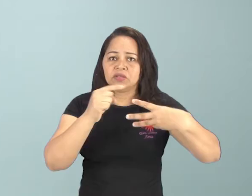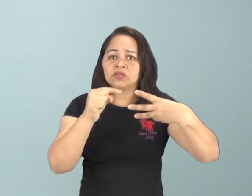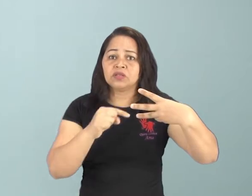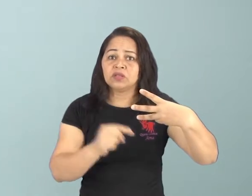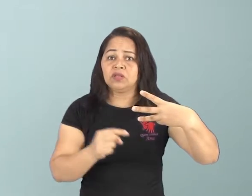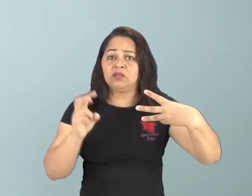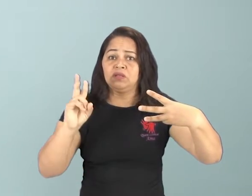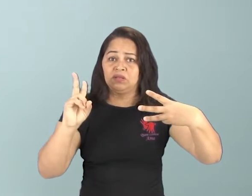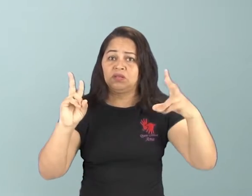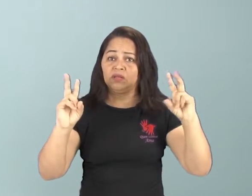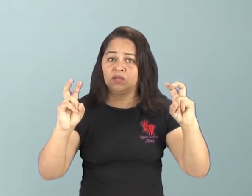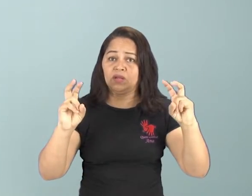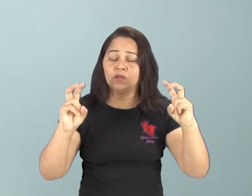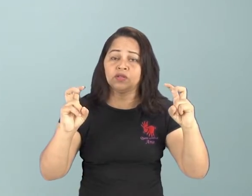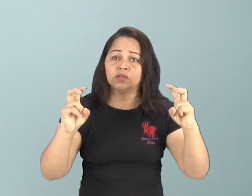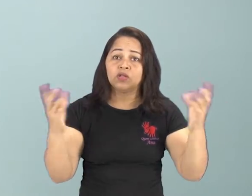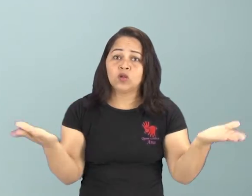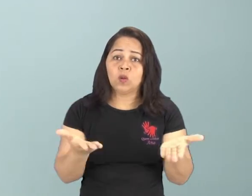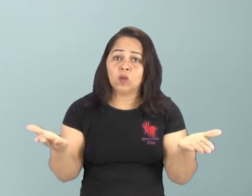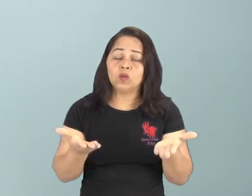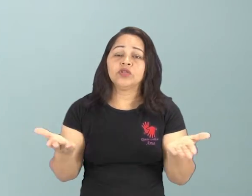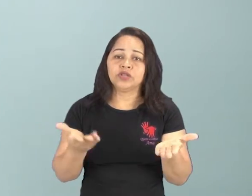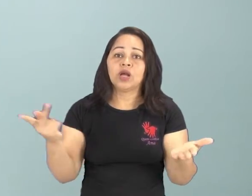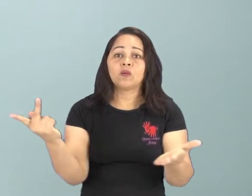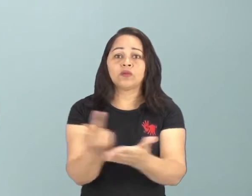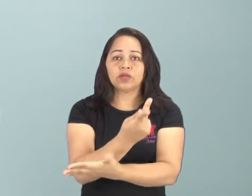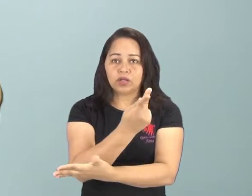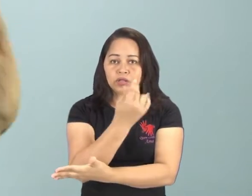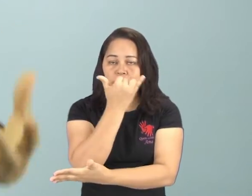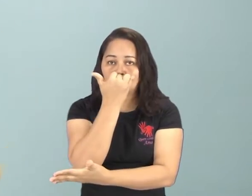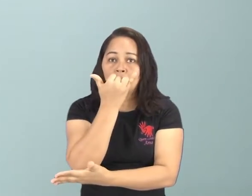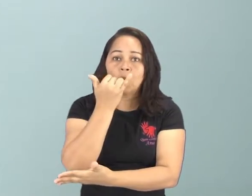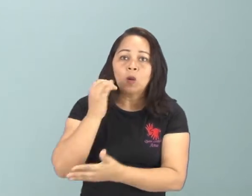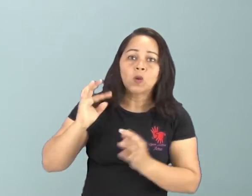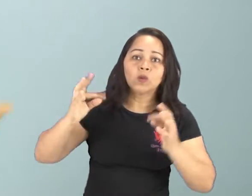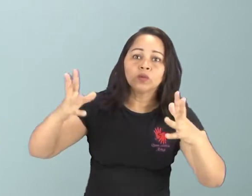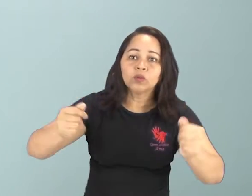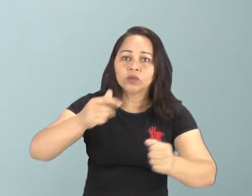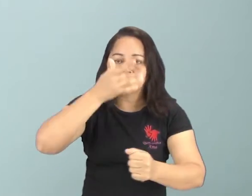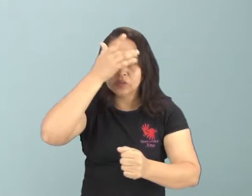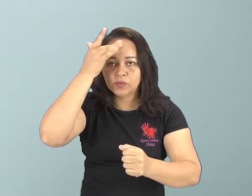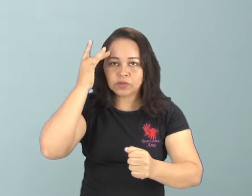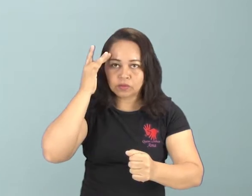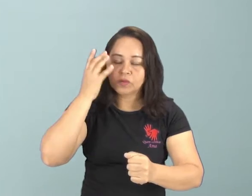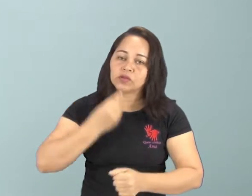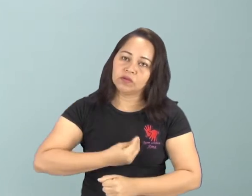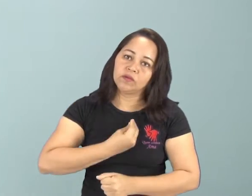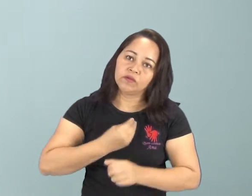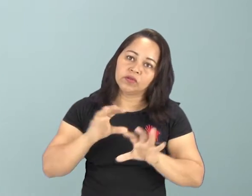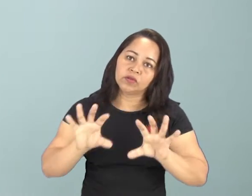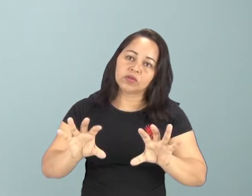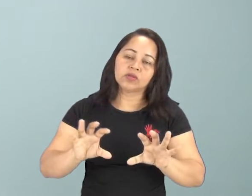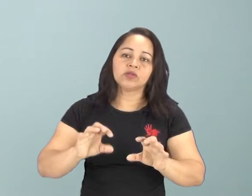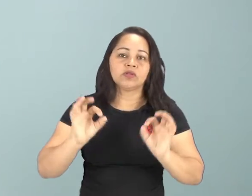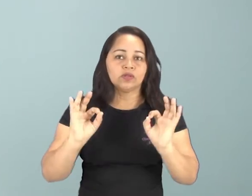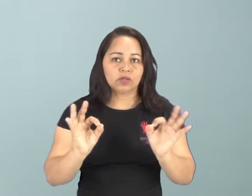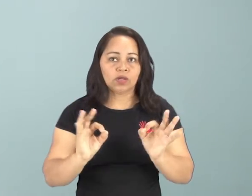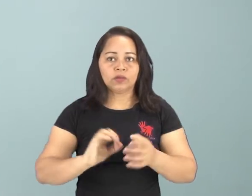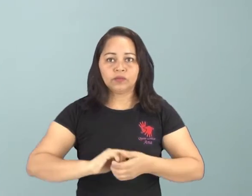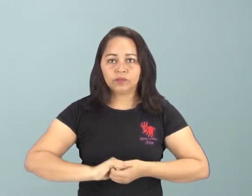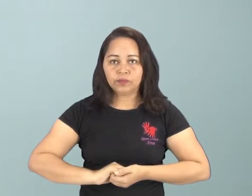mostrar realmente a realidade do que se passa, né, com as pessoas que vivenciam esse tipo de situação,